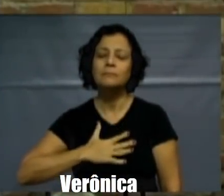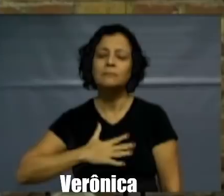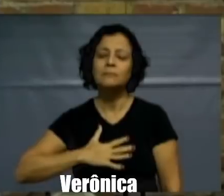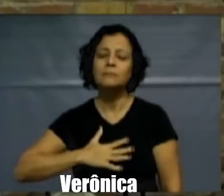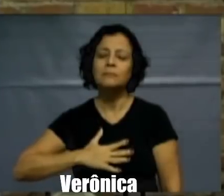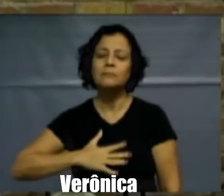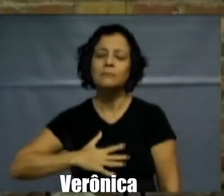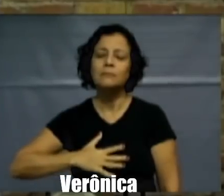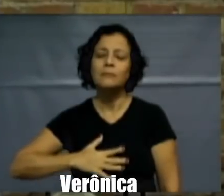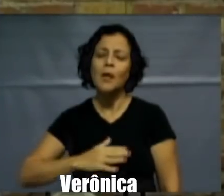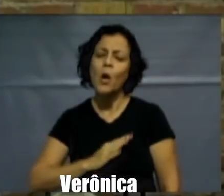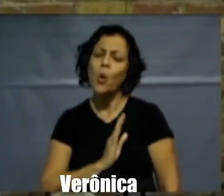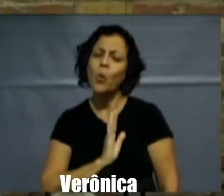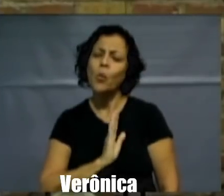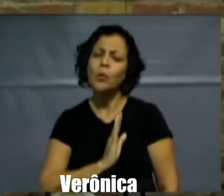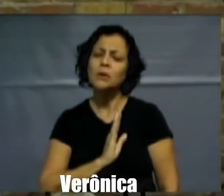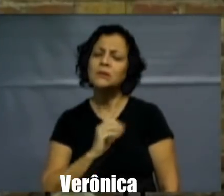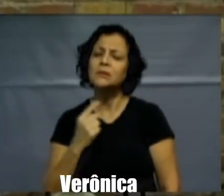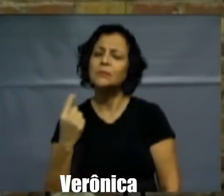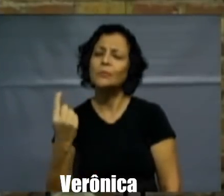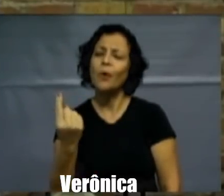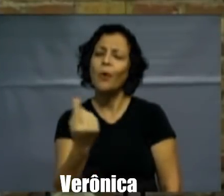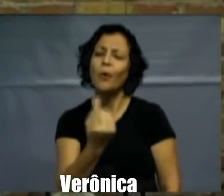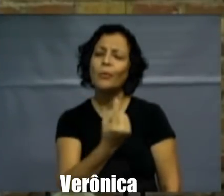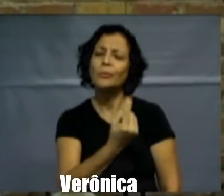harmonizando os nossos corações,